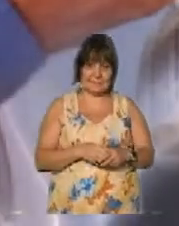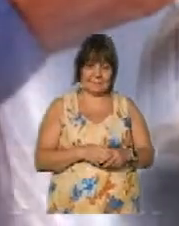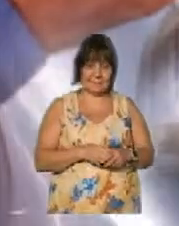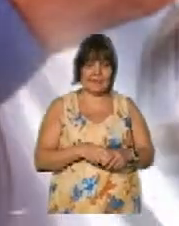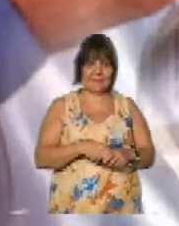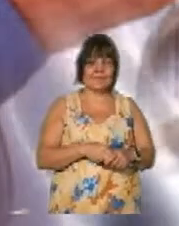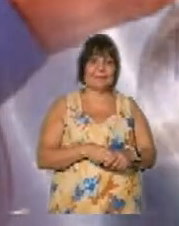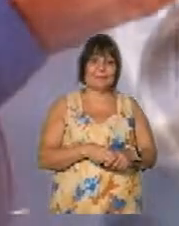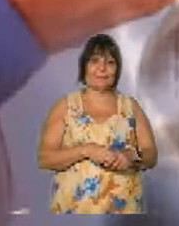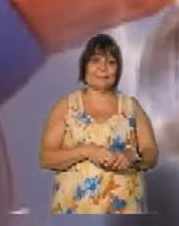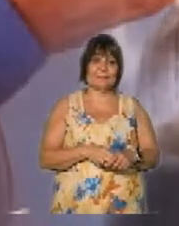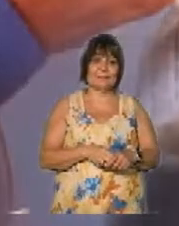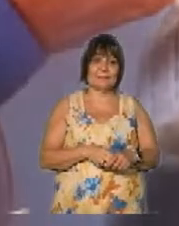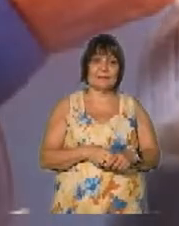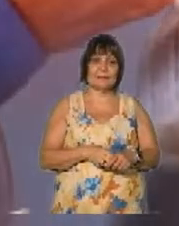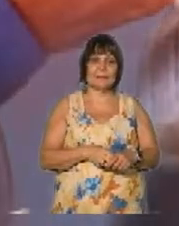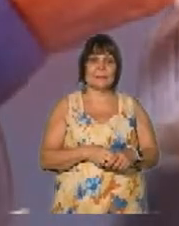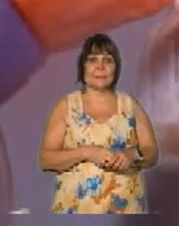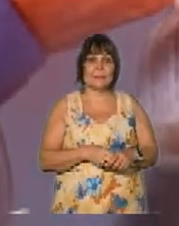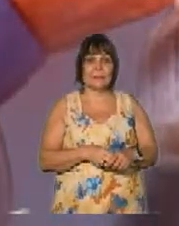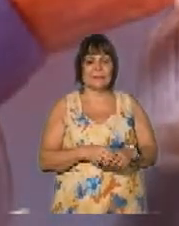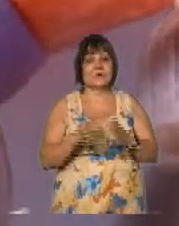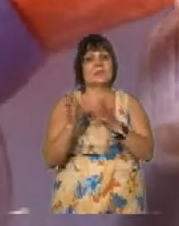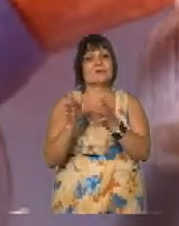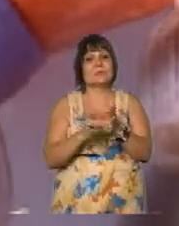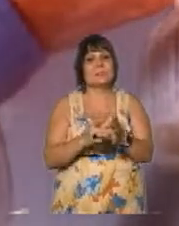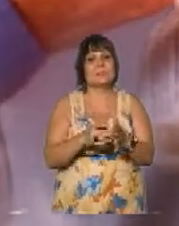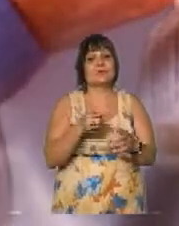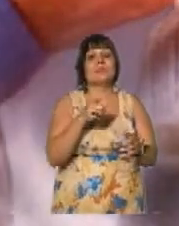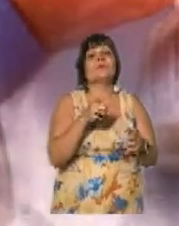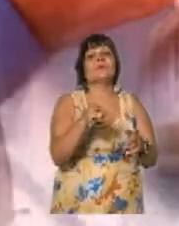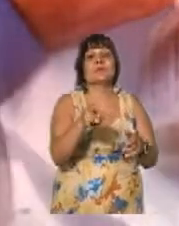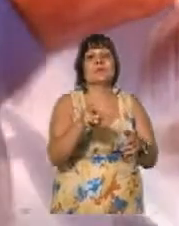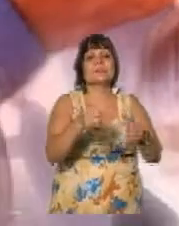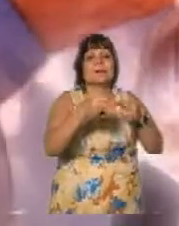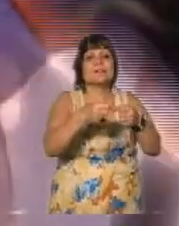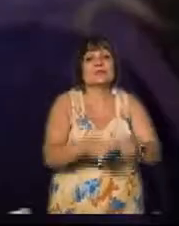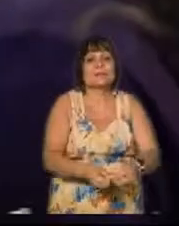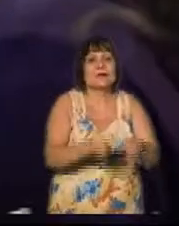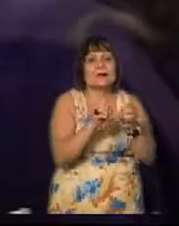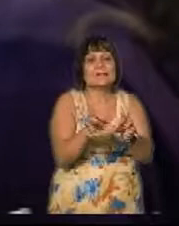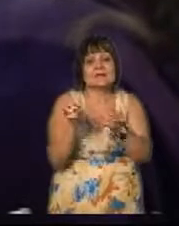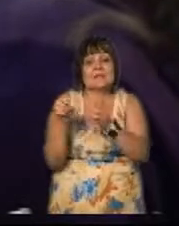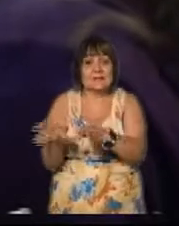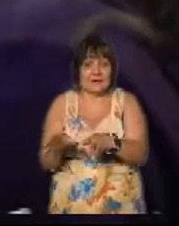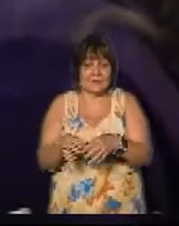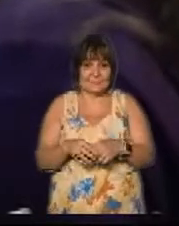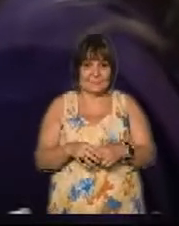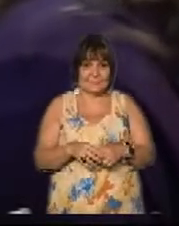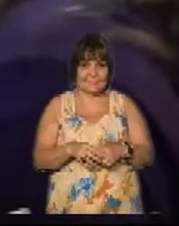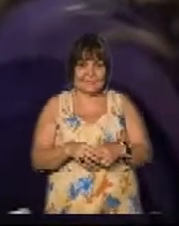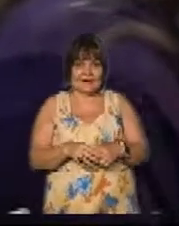dizer mestre. Onde assistes? Onde é que você vai pregar, mestre? Então, eu gosto muito